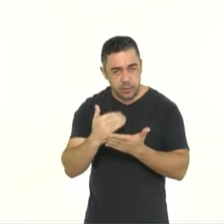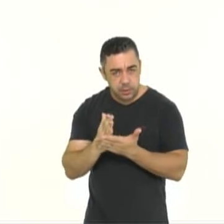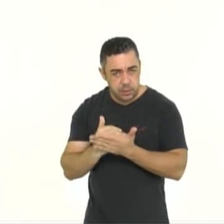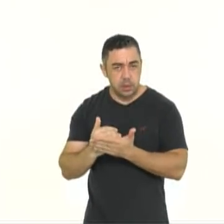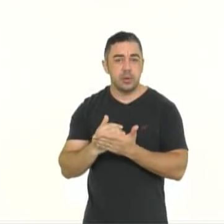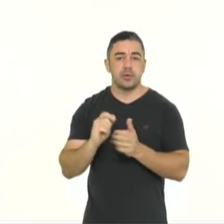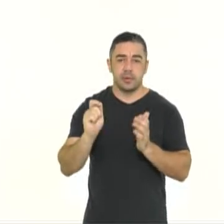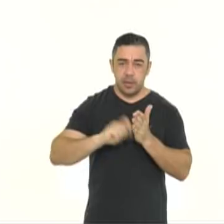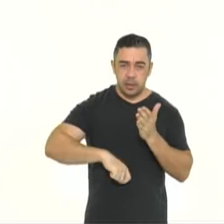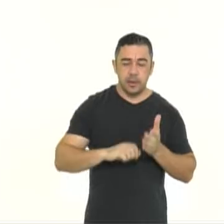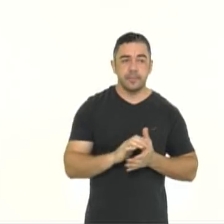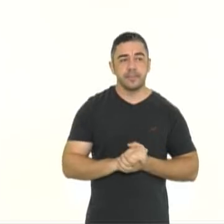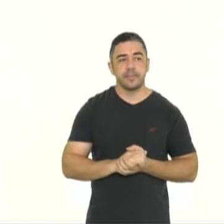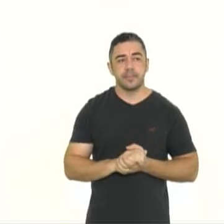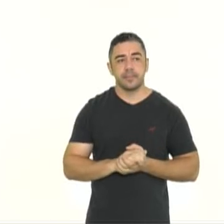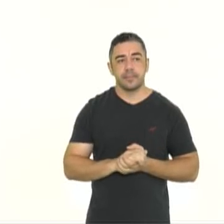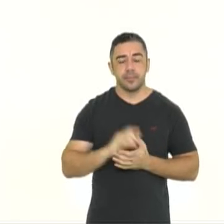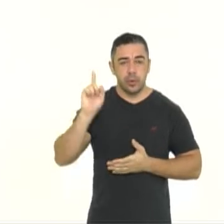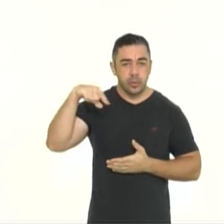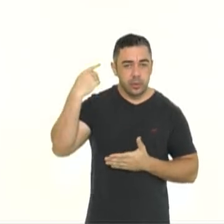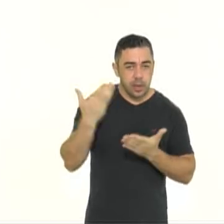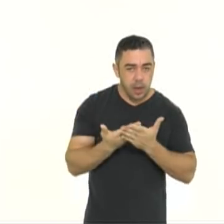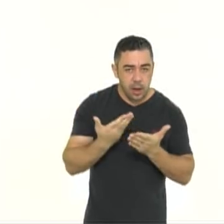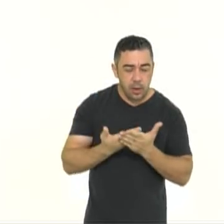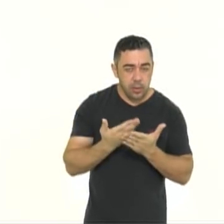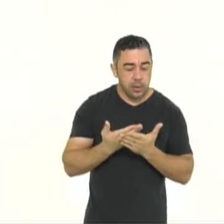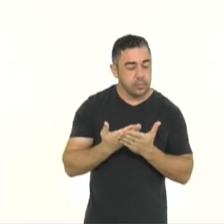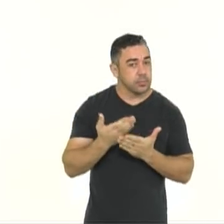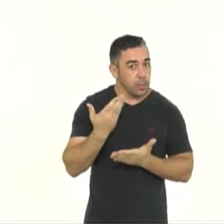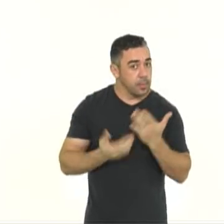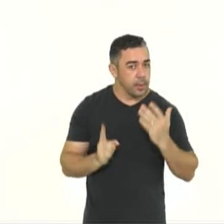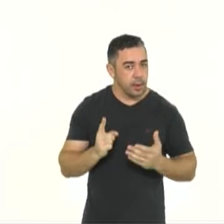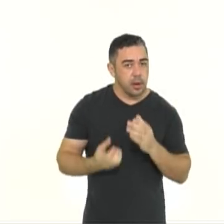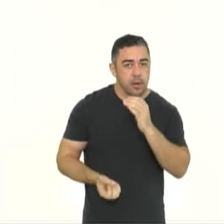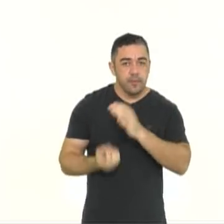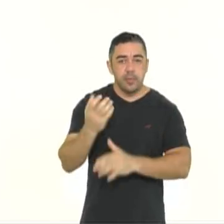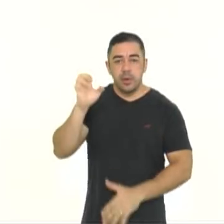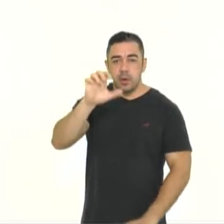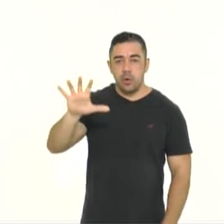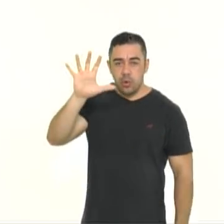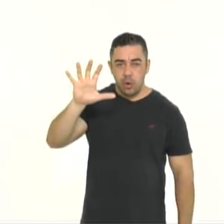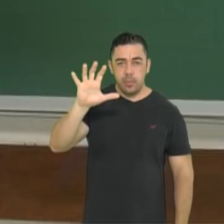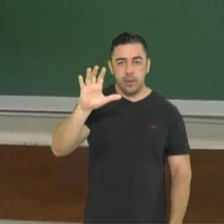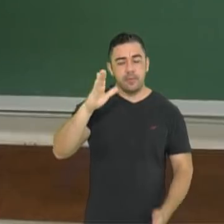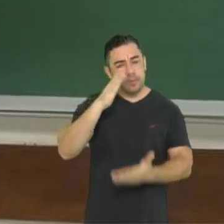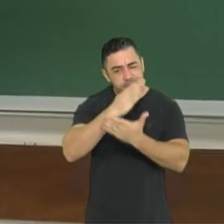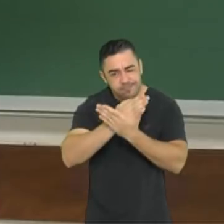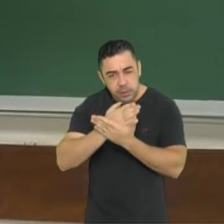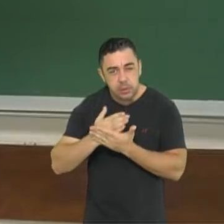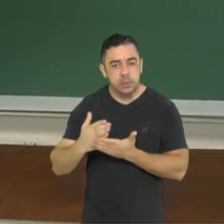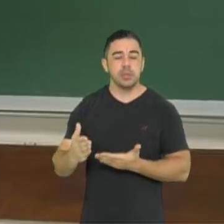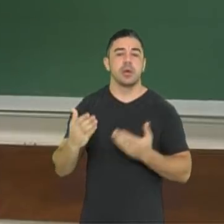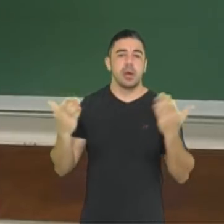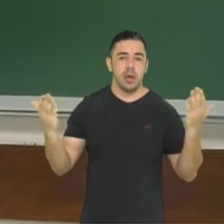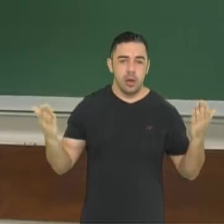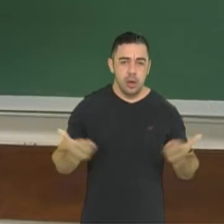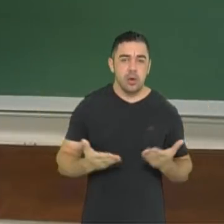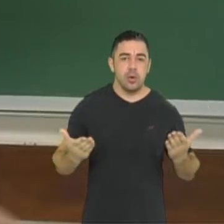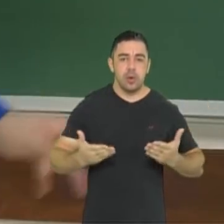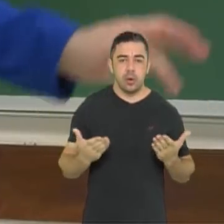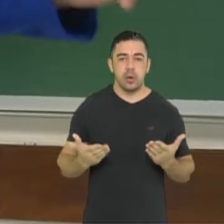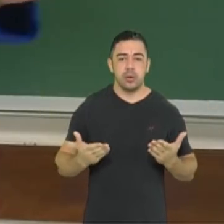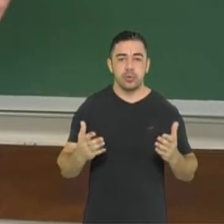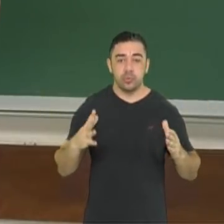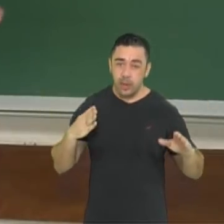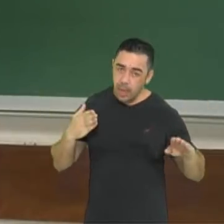Tratado de Verdun. Próxima aula, não percam formação da Europa, colonato. Agora vamos entrar. Agora vamos colocar as 2 mãos, o pé,